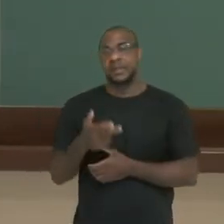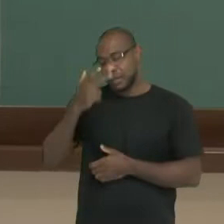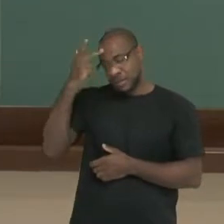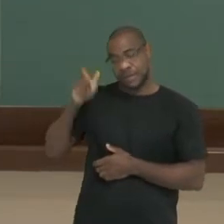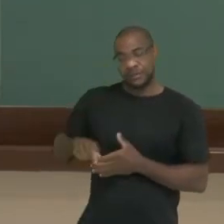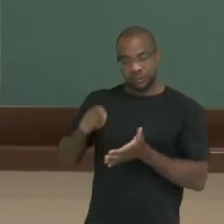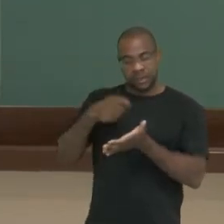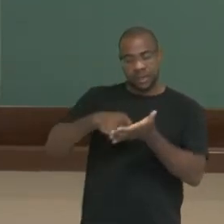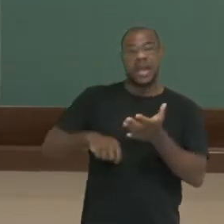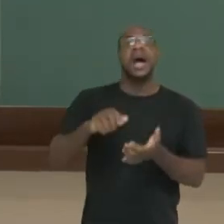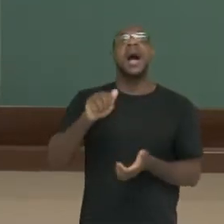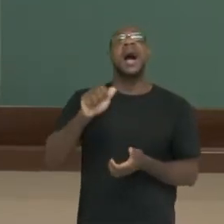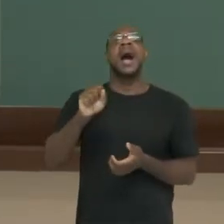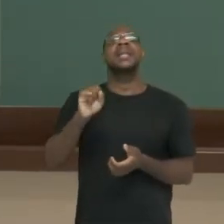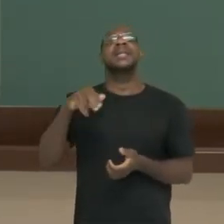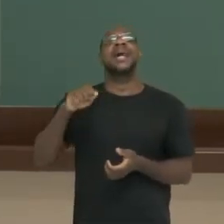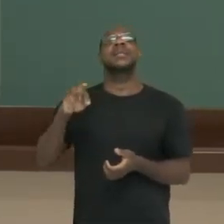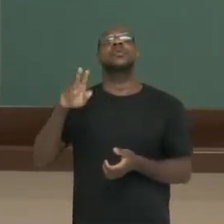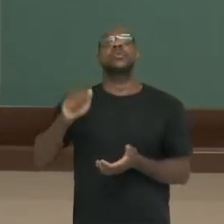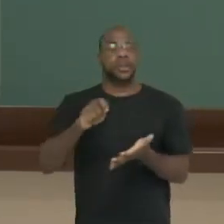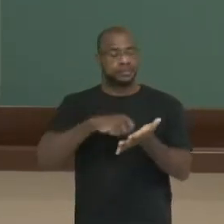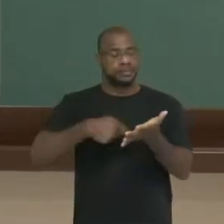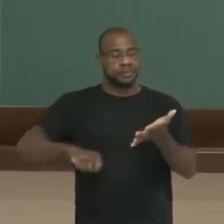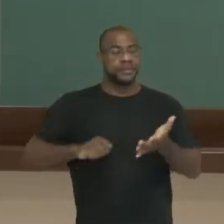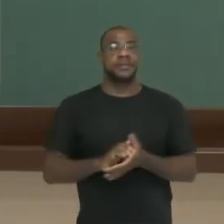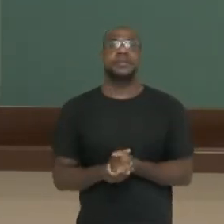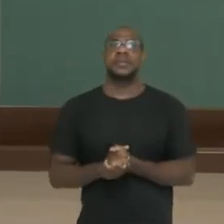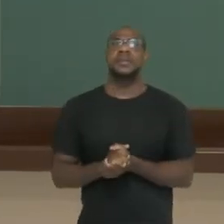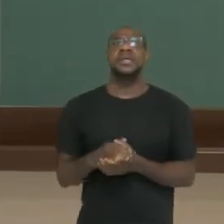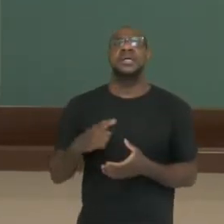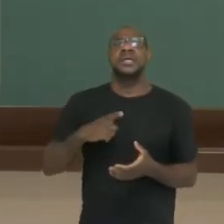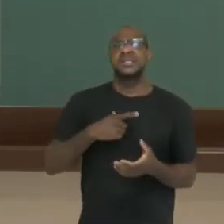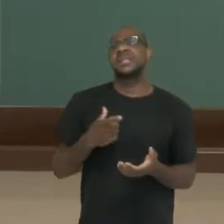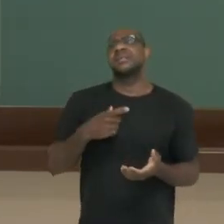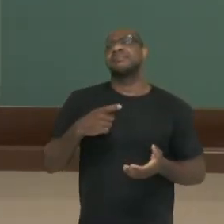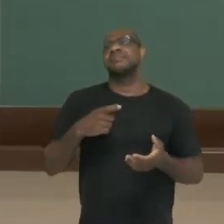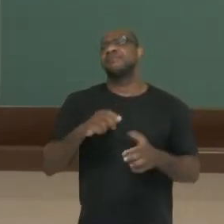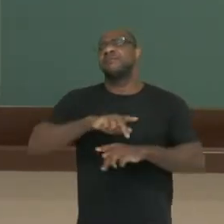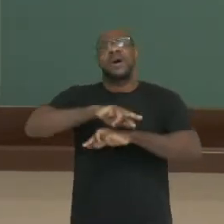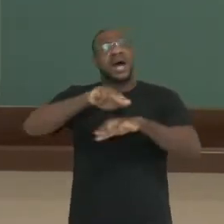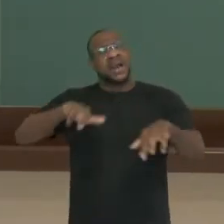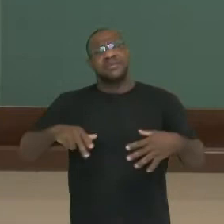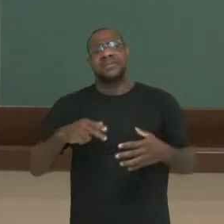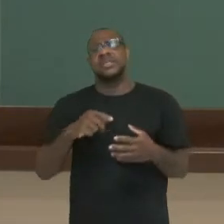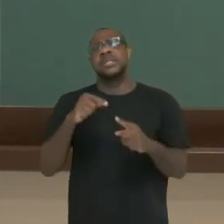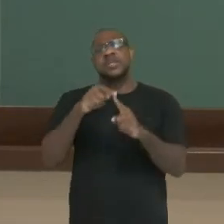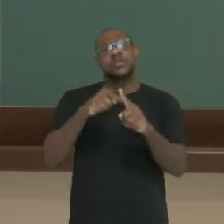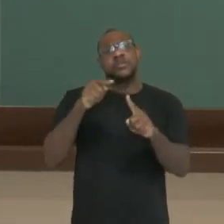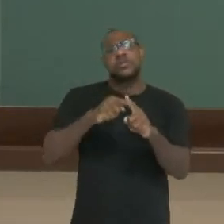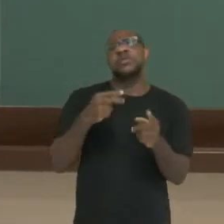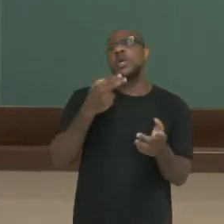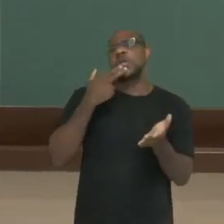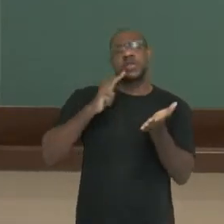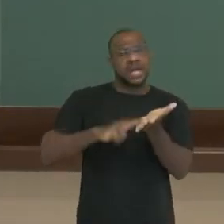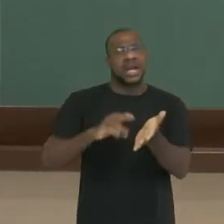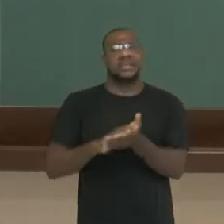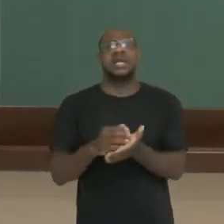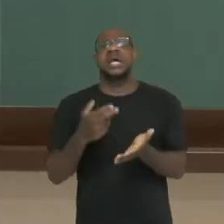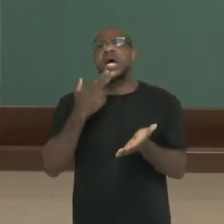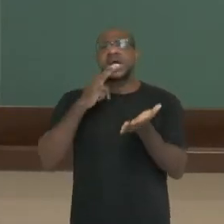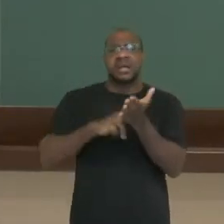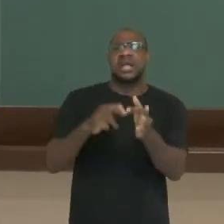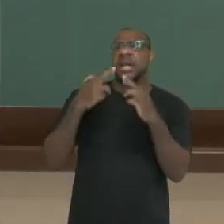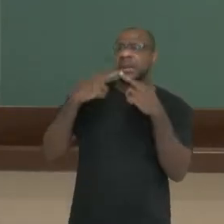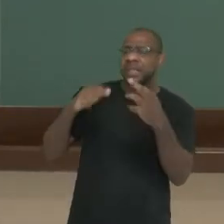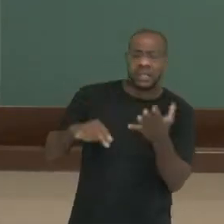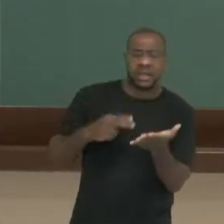nós temos várias modalidades de cartas. Podemos ter carta de reclamação, carta de solicitação, e